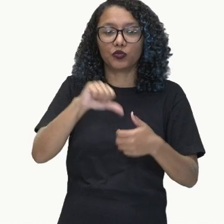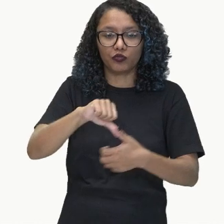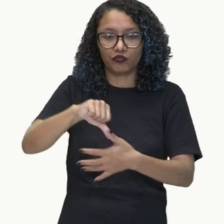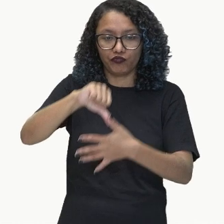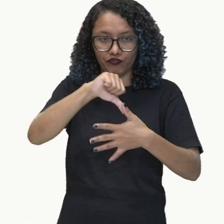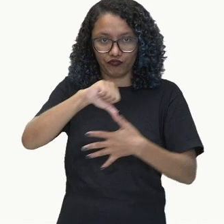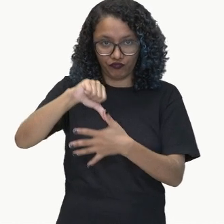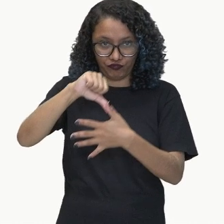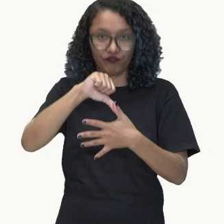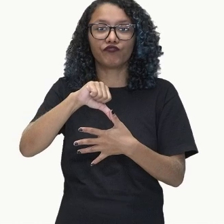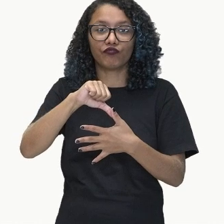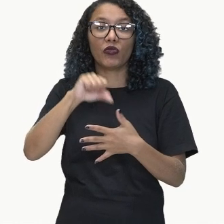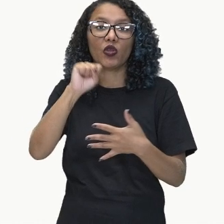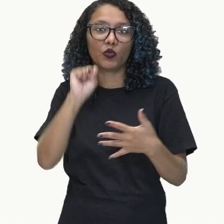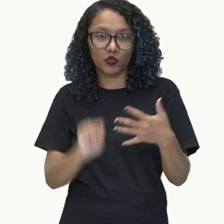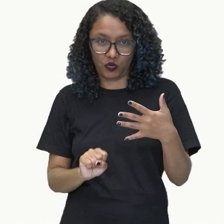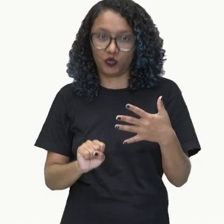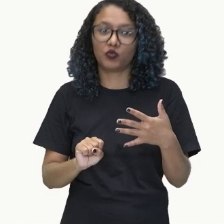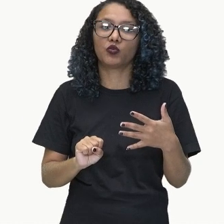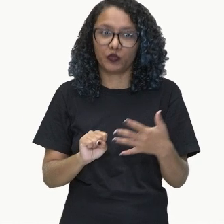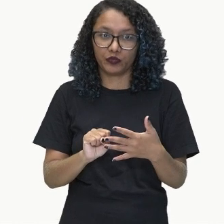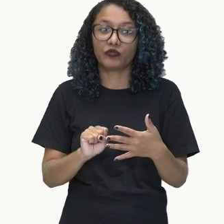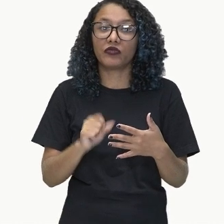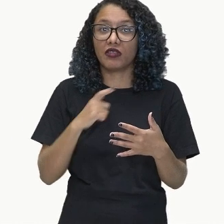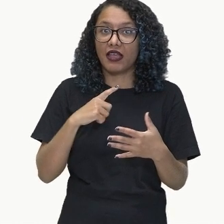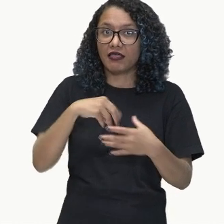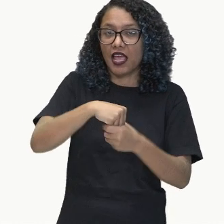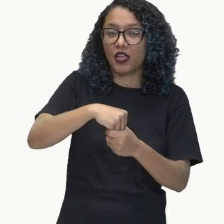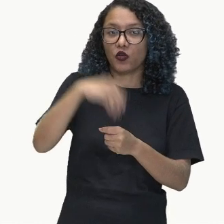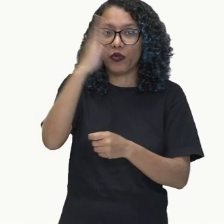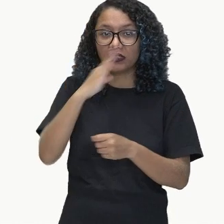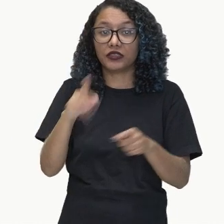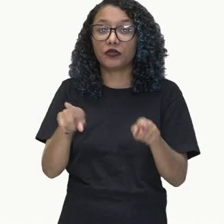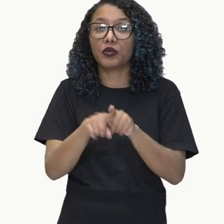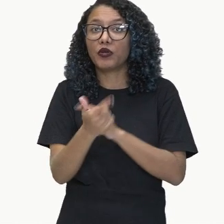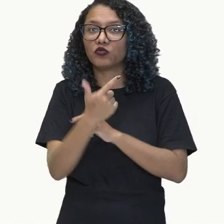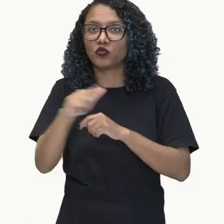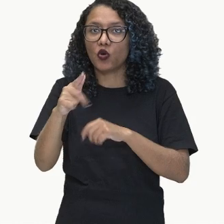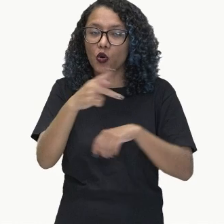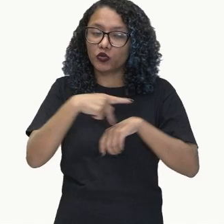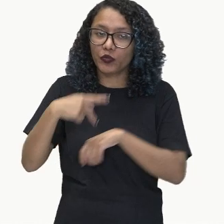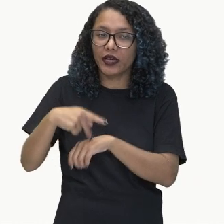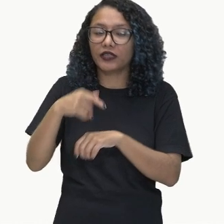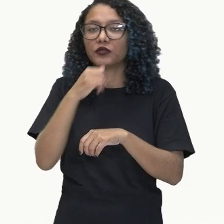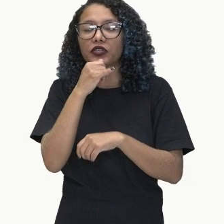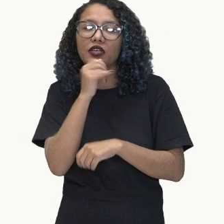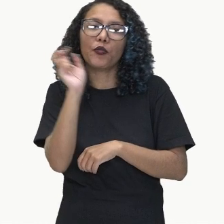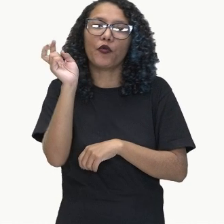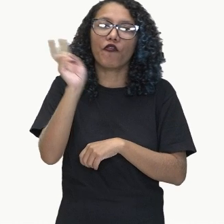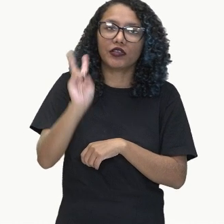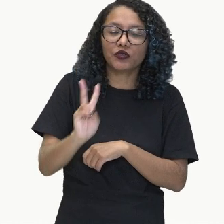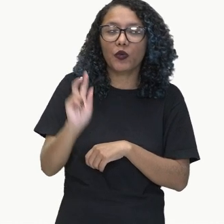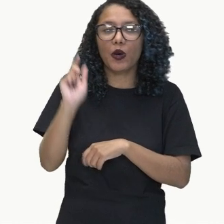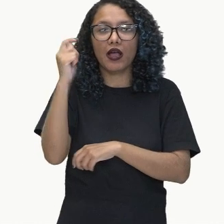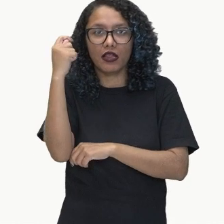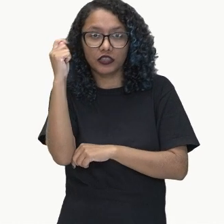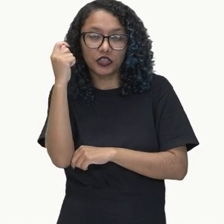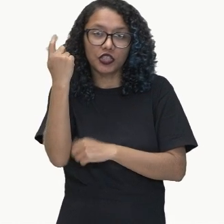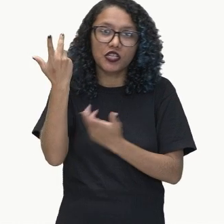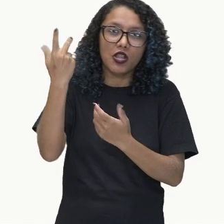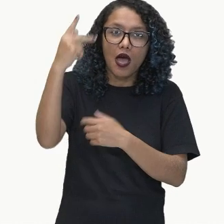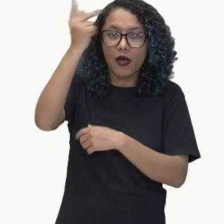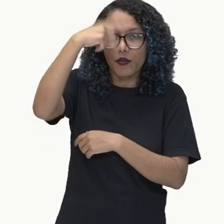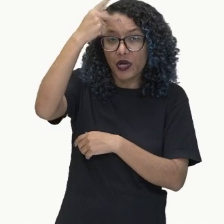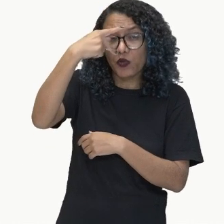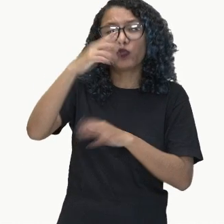seus países também que estão aqui, os sul-americanos. Então, países como Venezuela, Argentina, Peru, daqui a